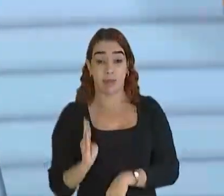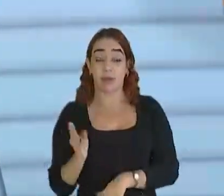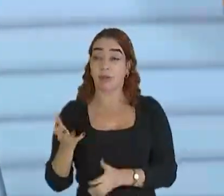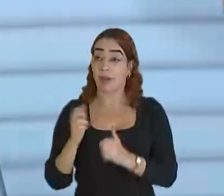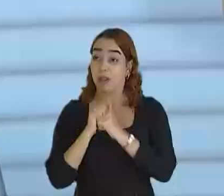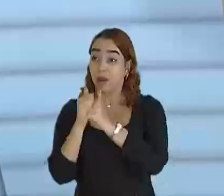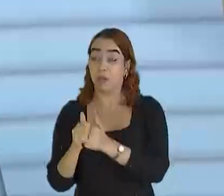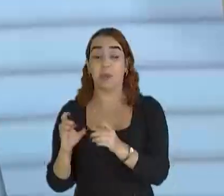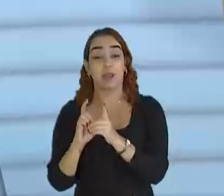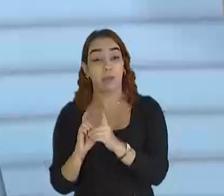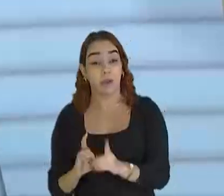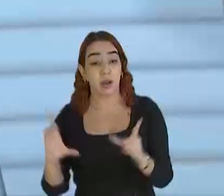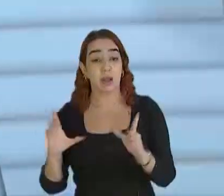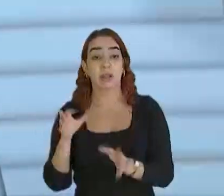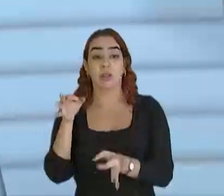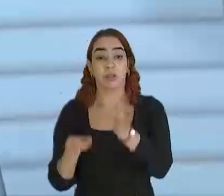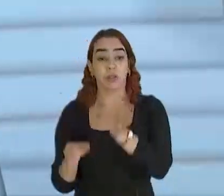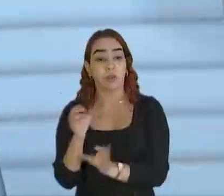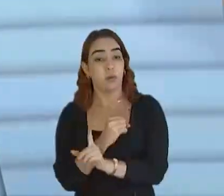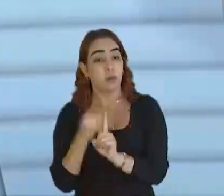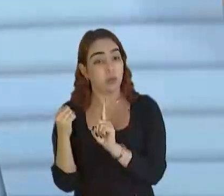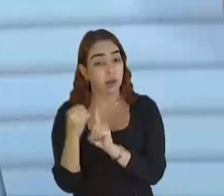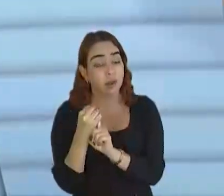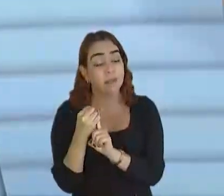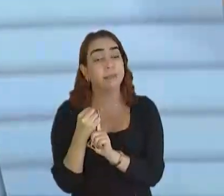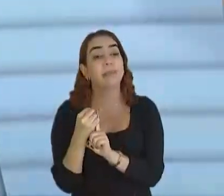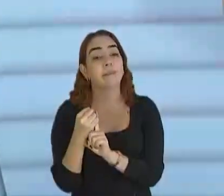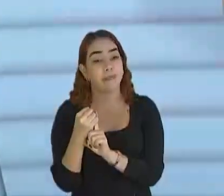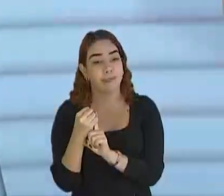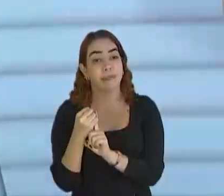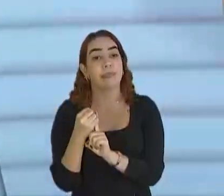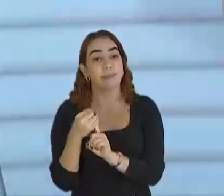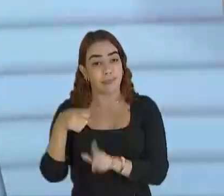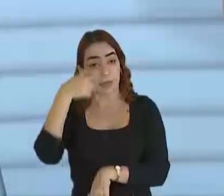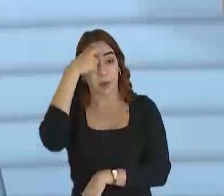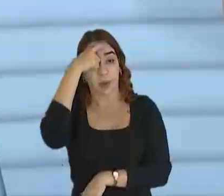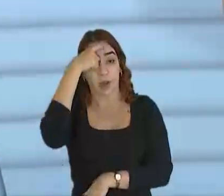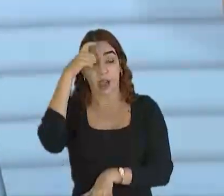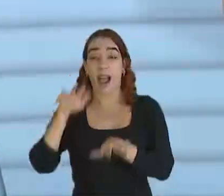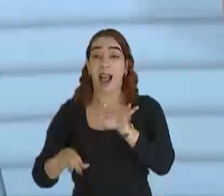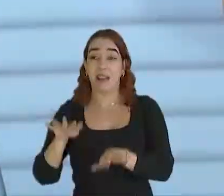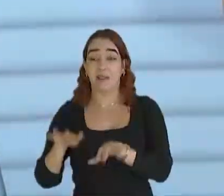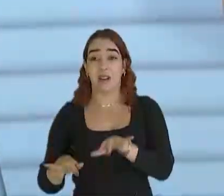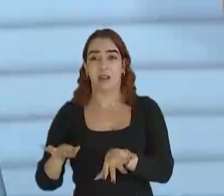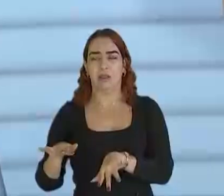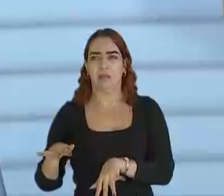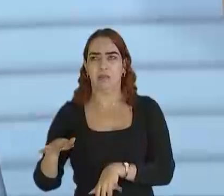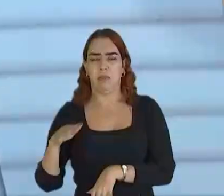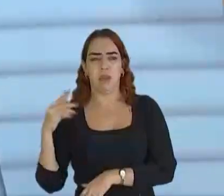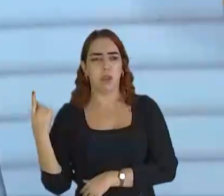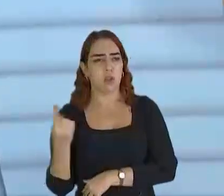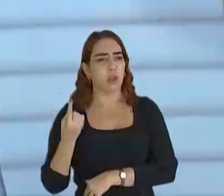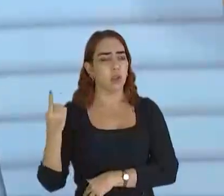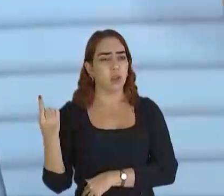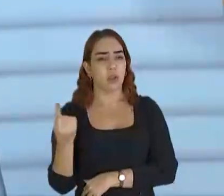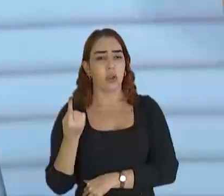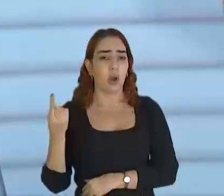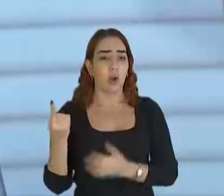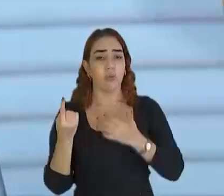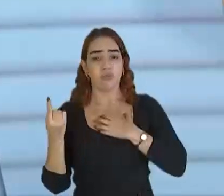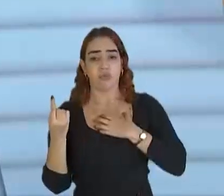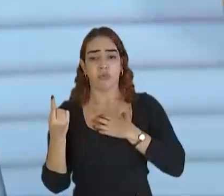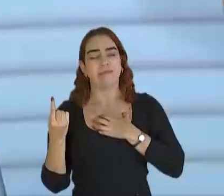democracia, da justiça social, da coerência, né? Muitas vezes isolado, não necessariamente, né, é um